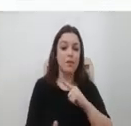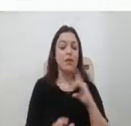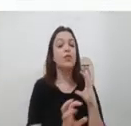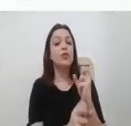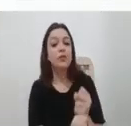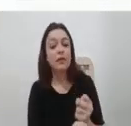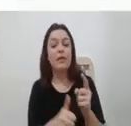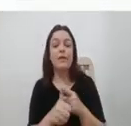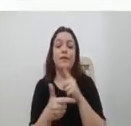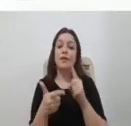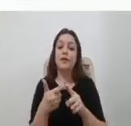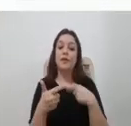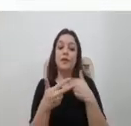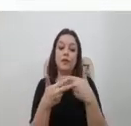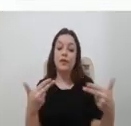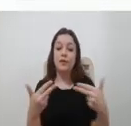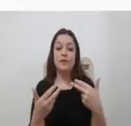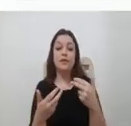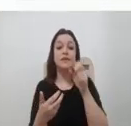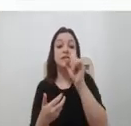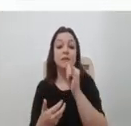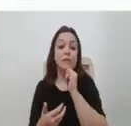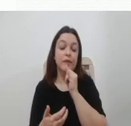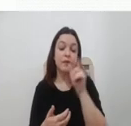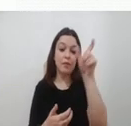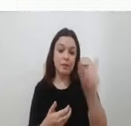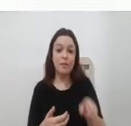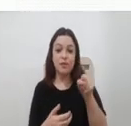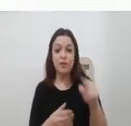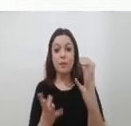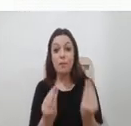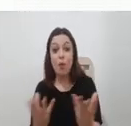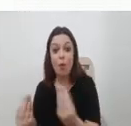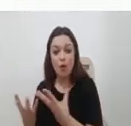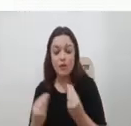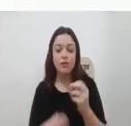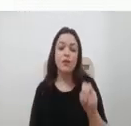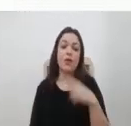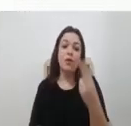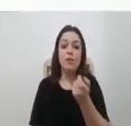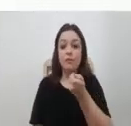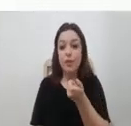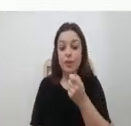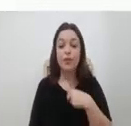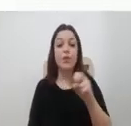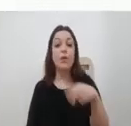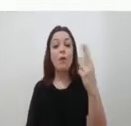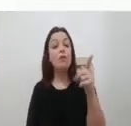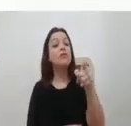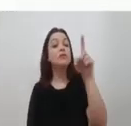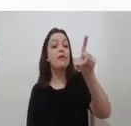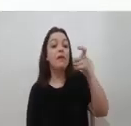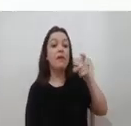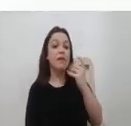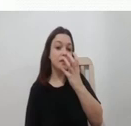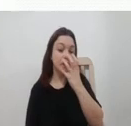animais que o tutor possui, né, para saber se esse tutor tem muitos animais, ou até os